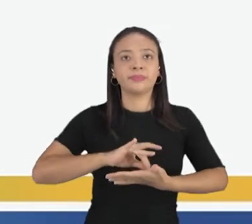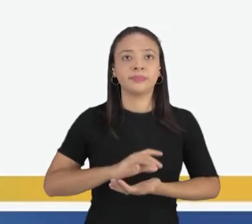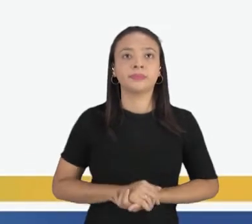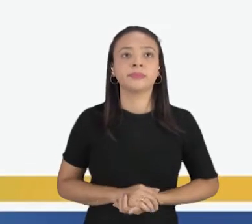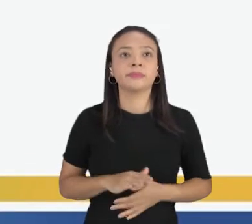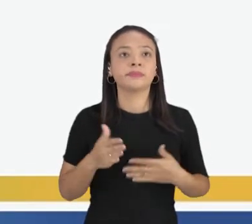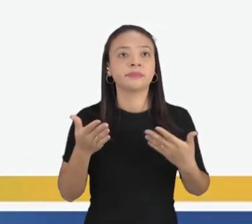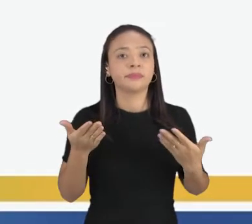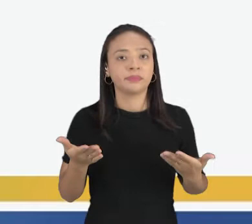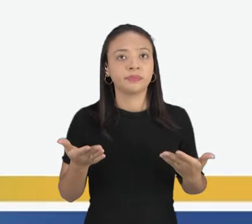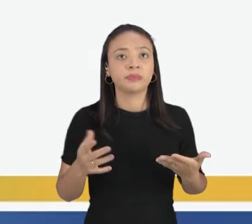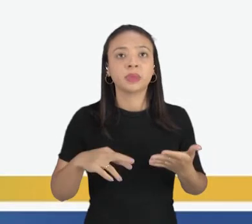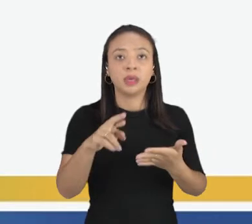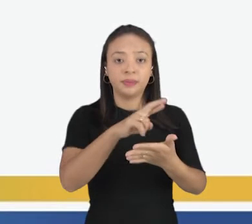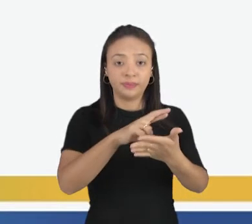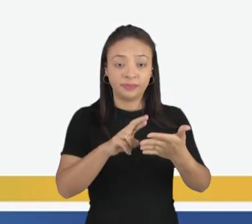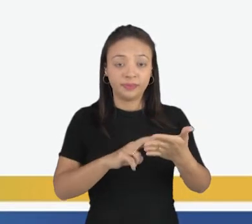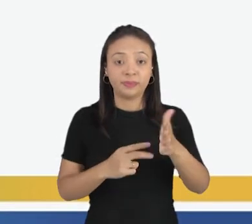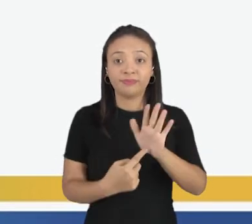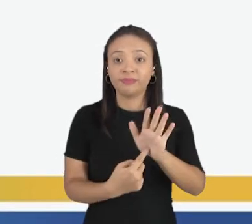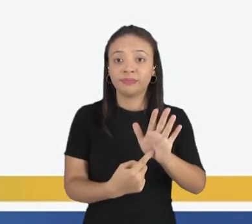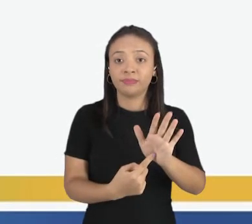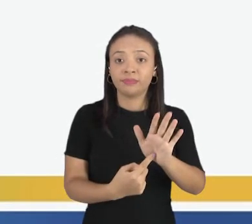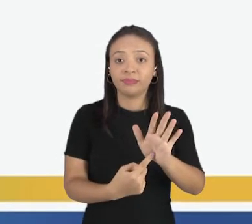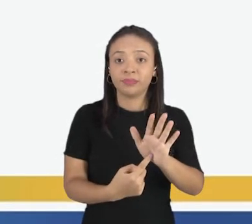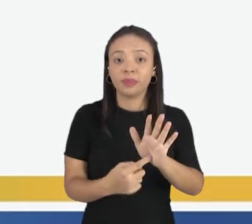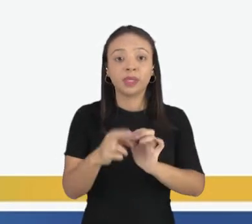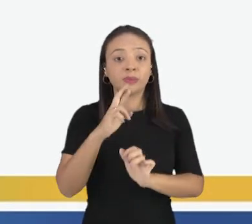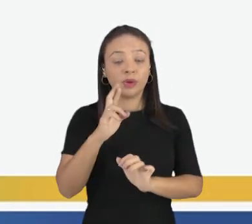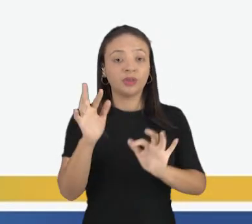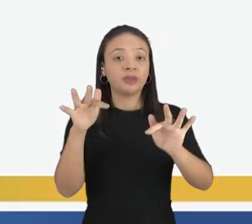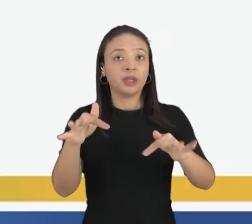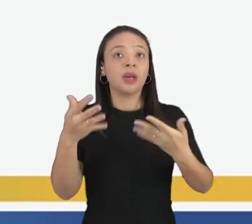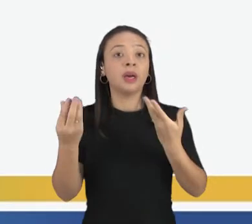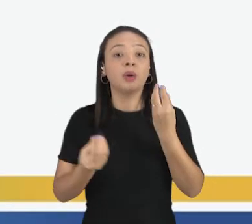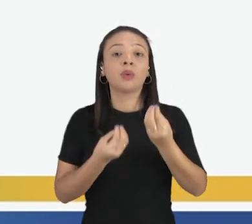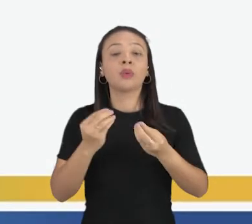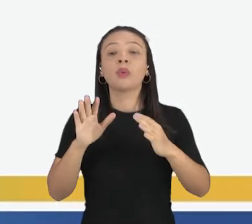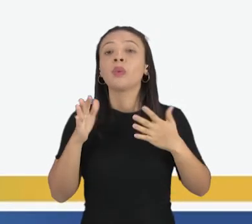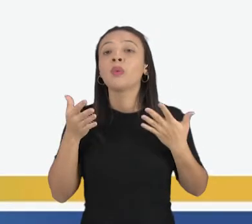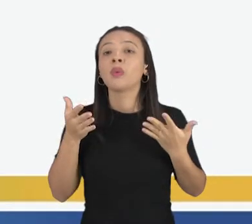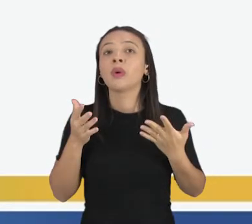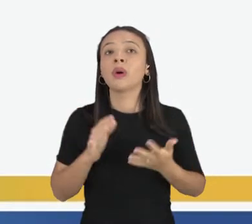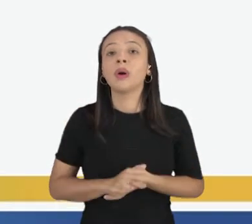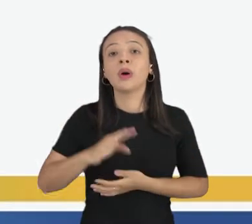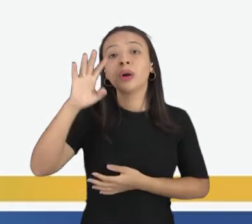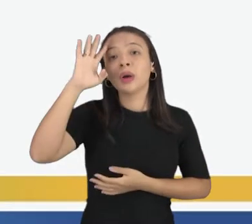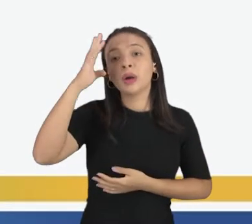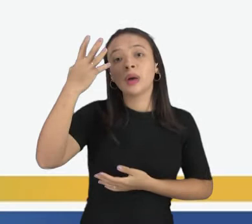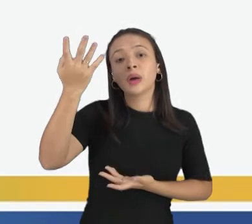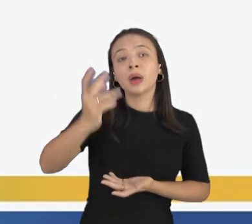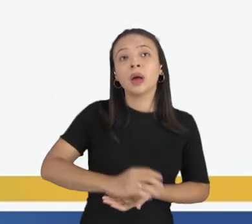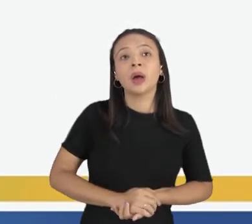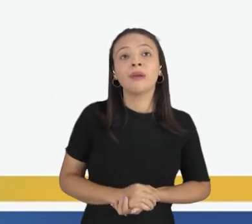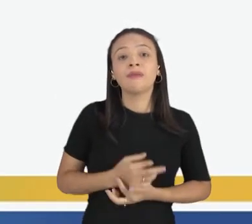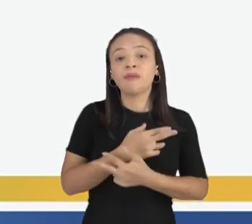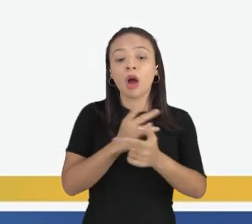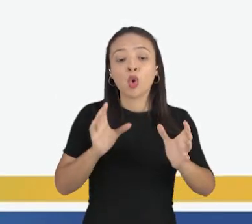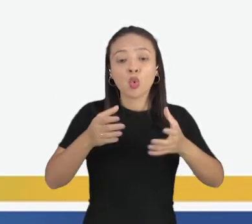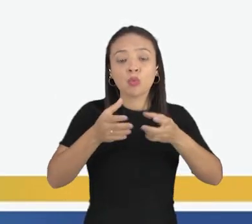Então, assim, esse relatório, ele traz aí resultados, né? E quais foram os resultados? Matanças de tribos inteiras,